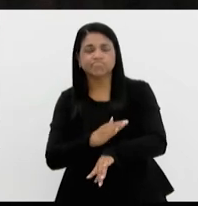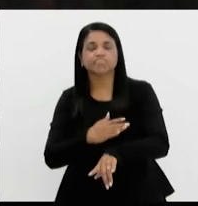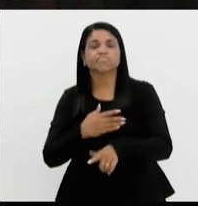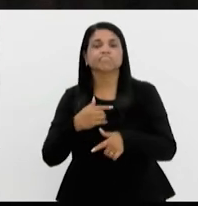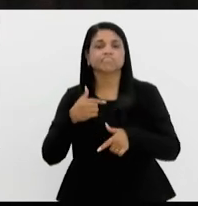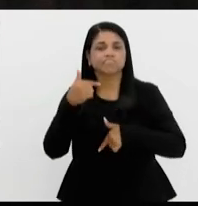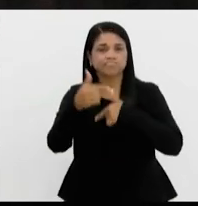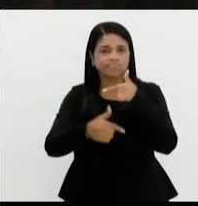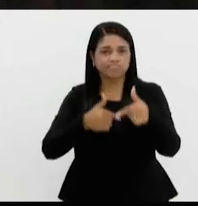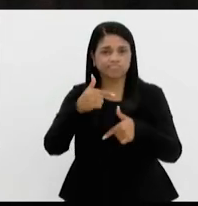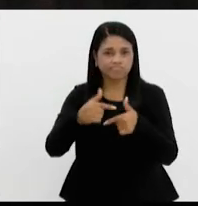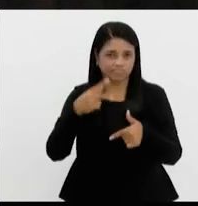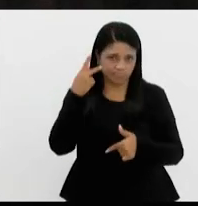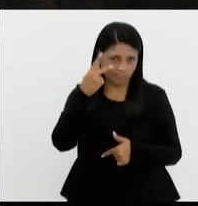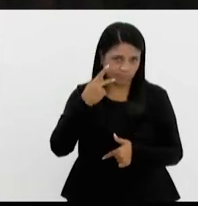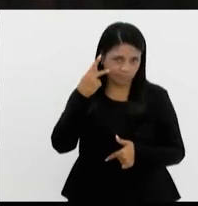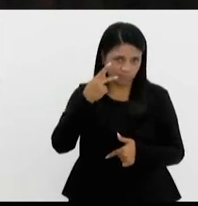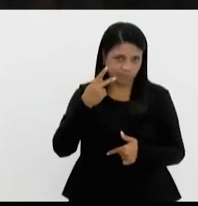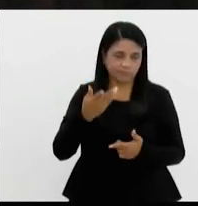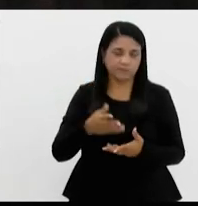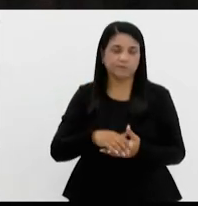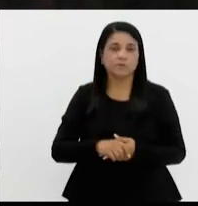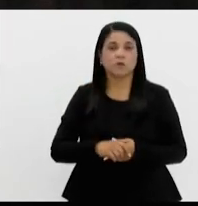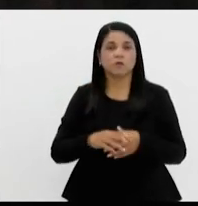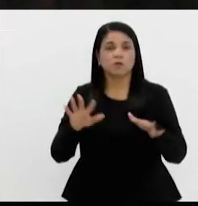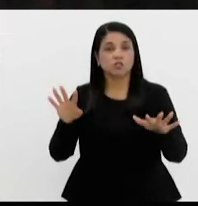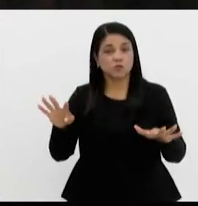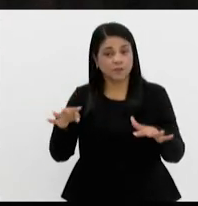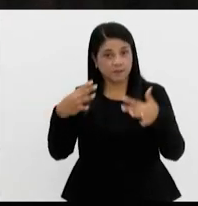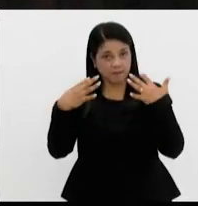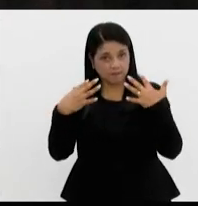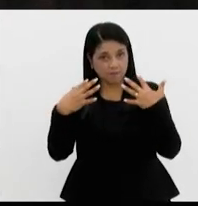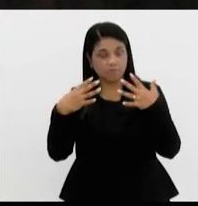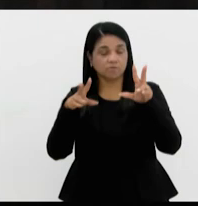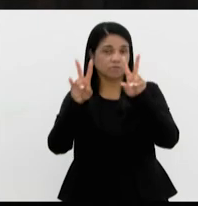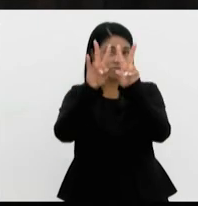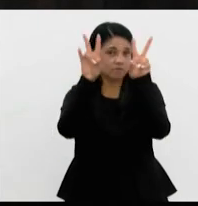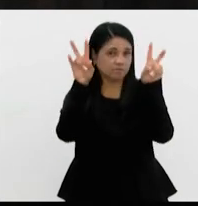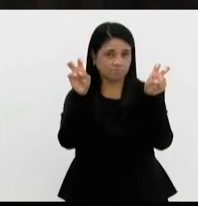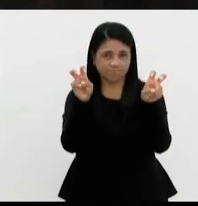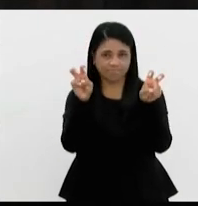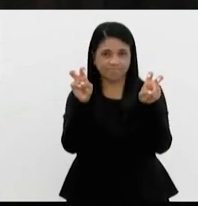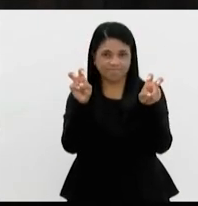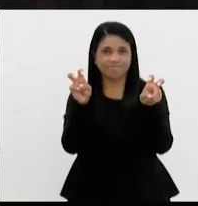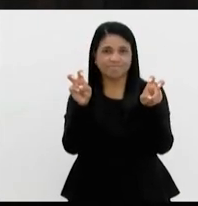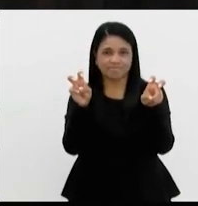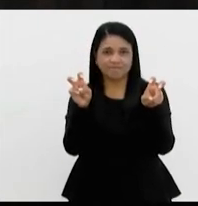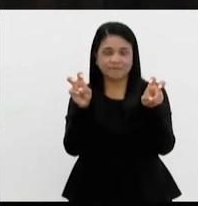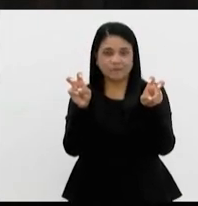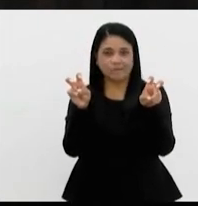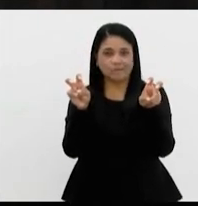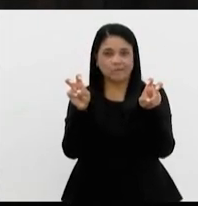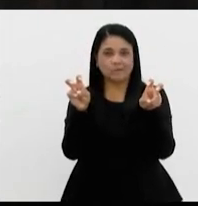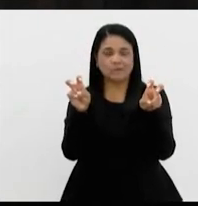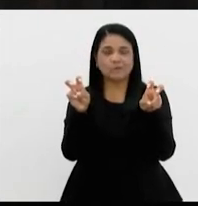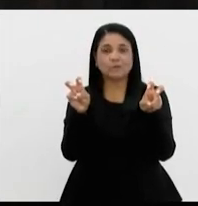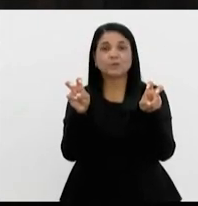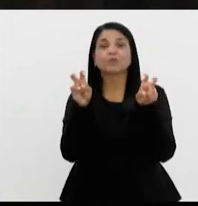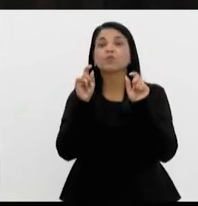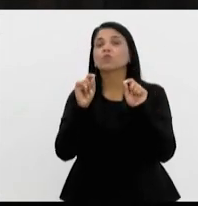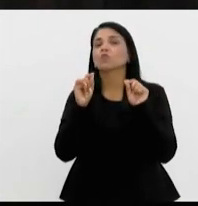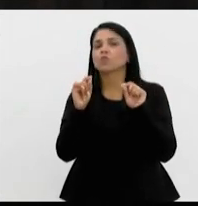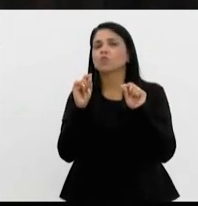política. Então, queria chamar atenção sobre esses temas, porque uma das